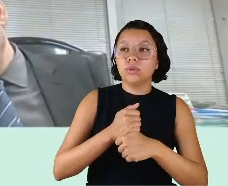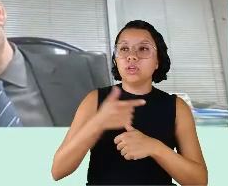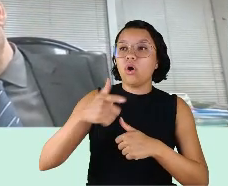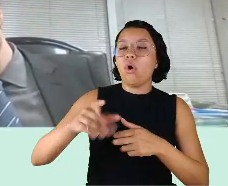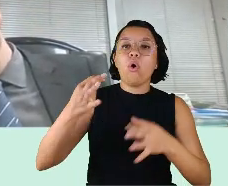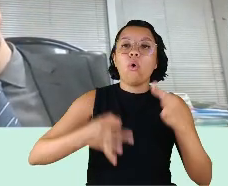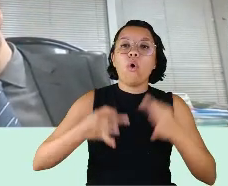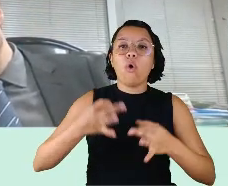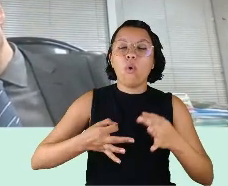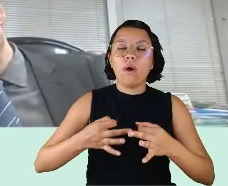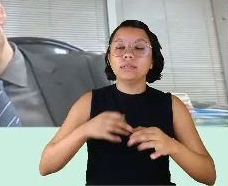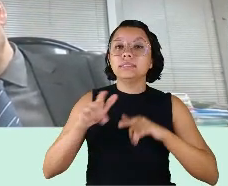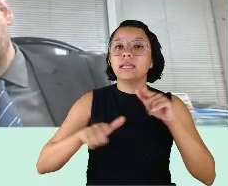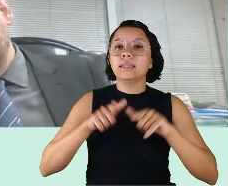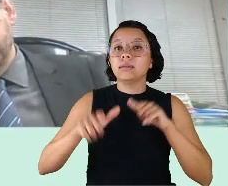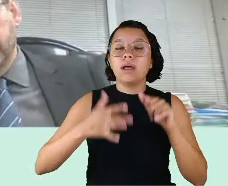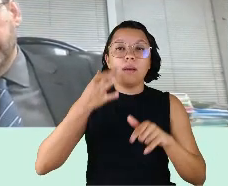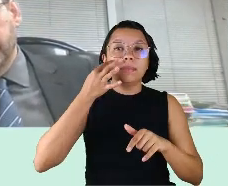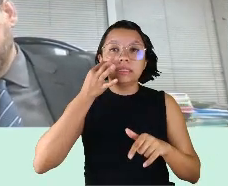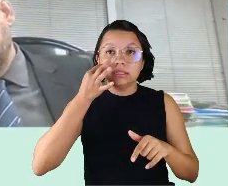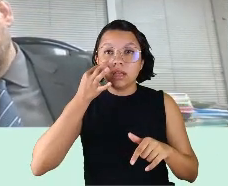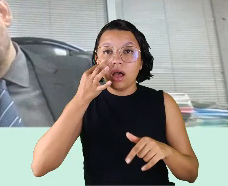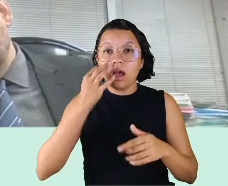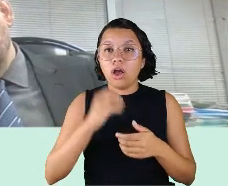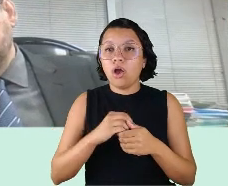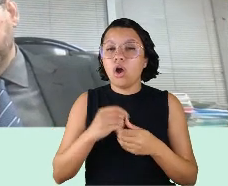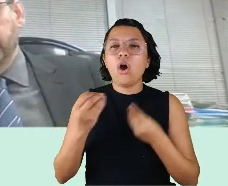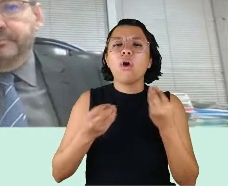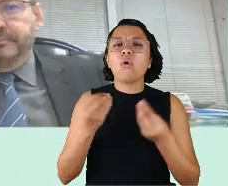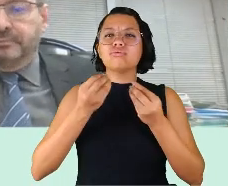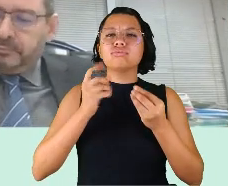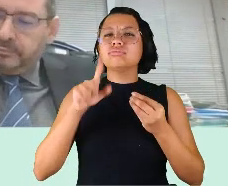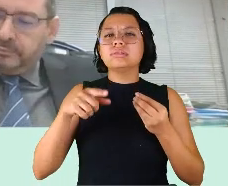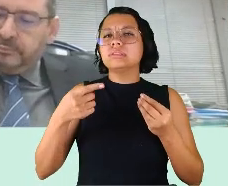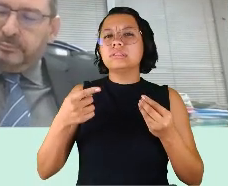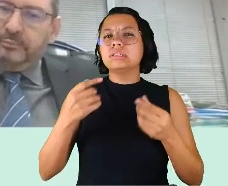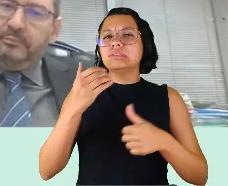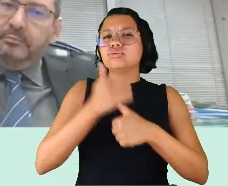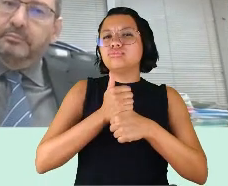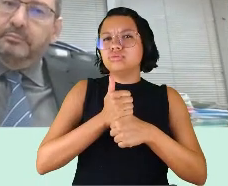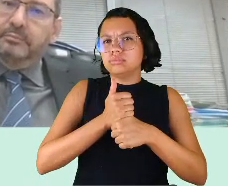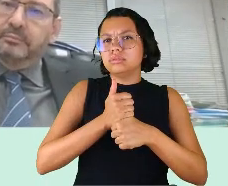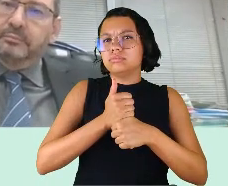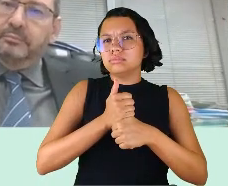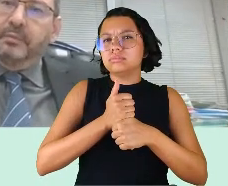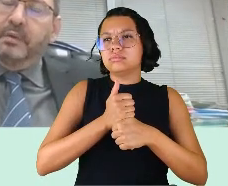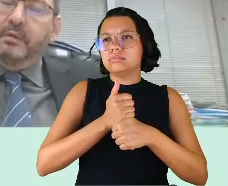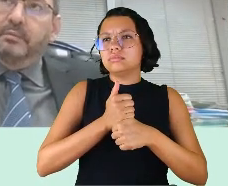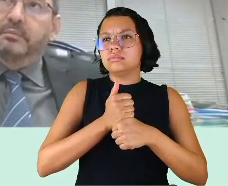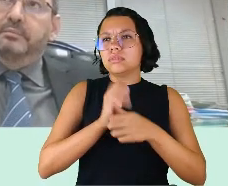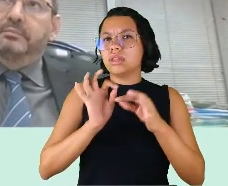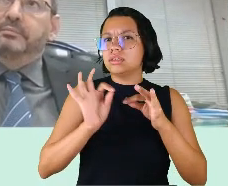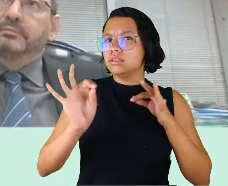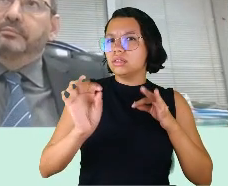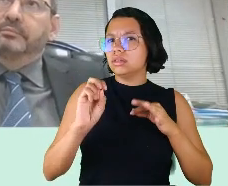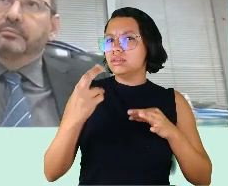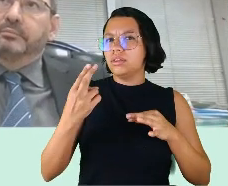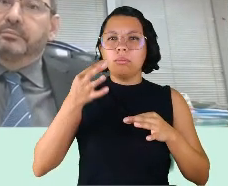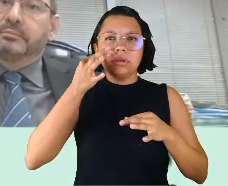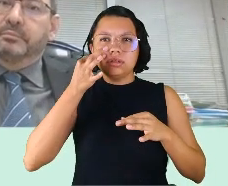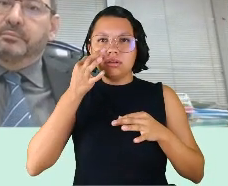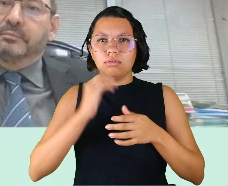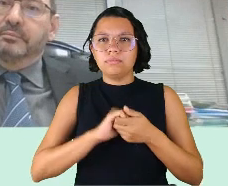juiz que esteja trabalhando presencialmente, como seria essa substituição? À distância